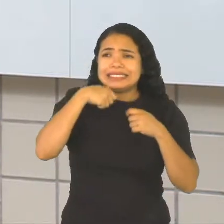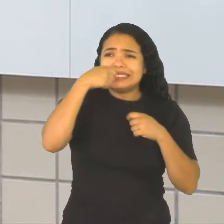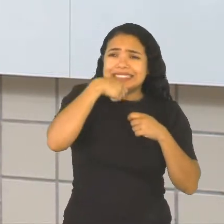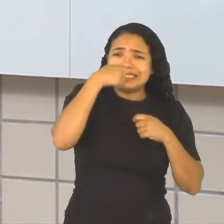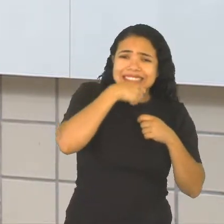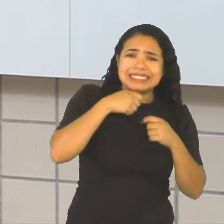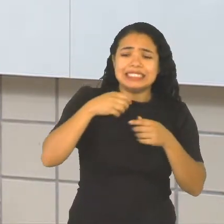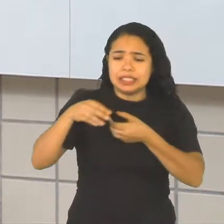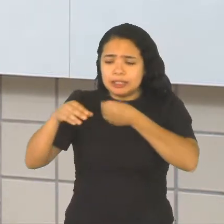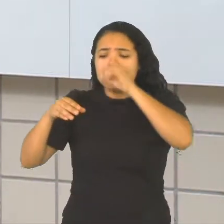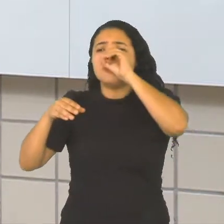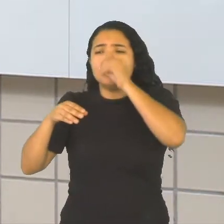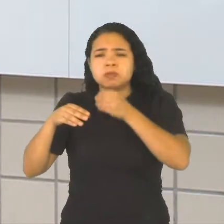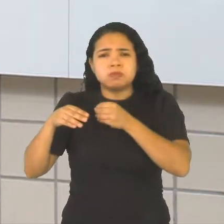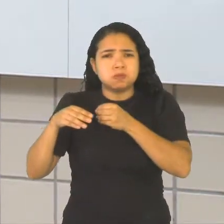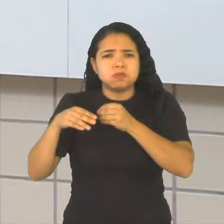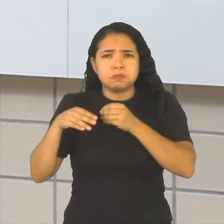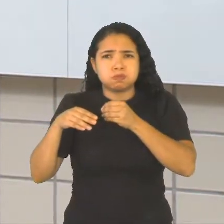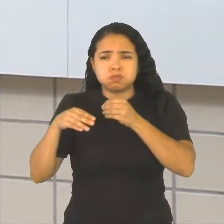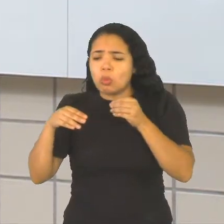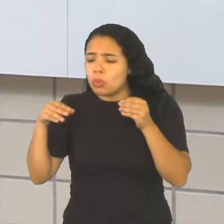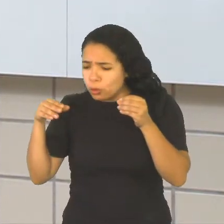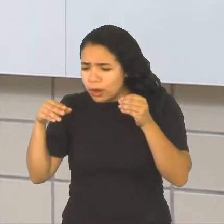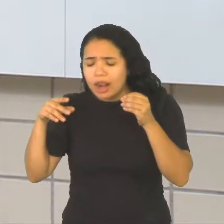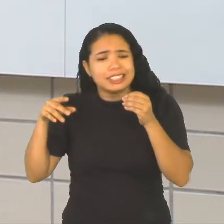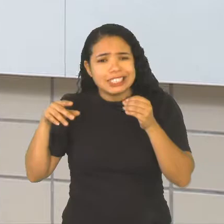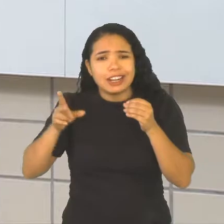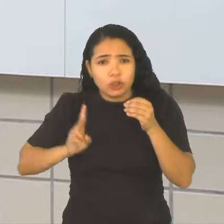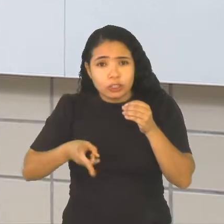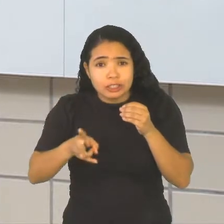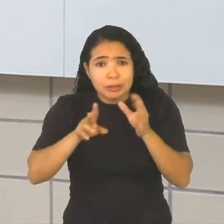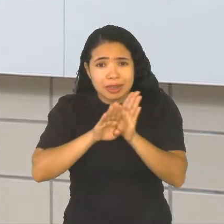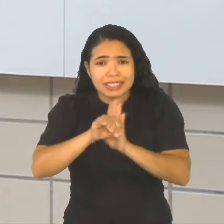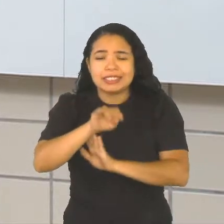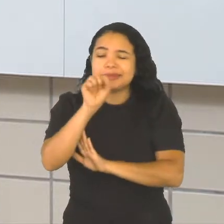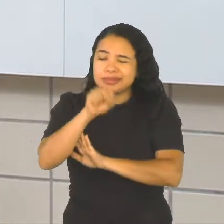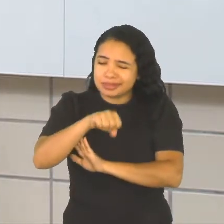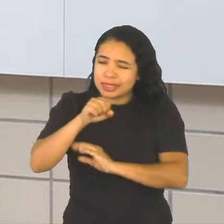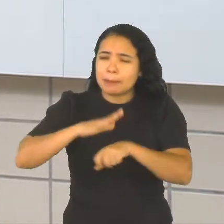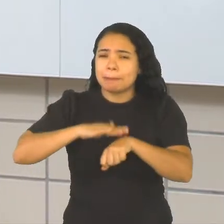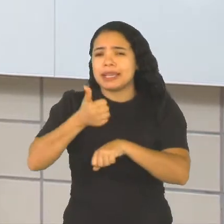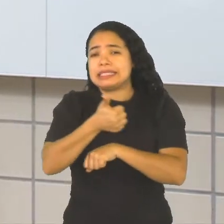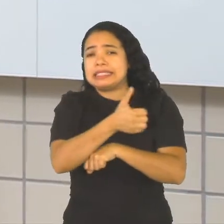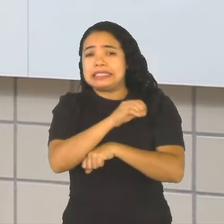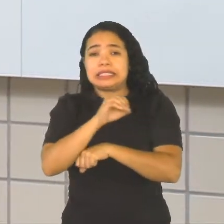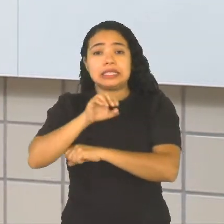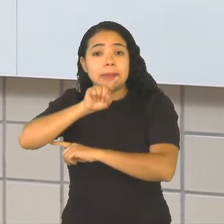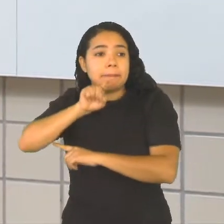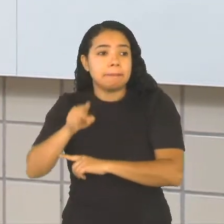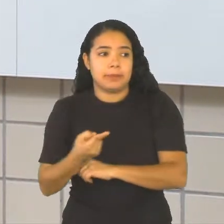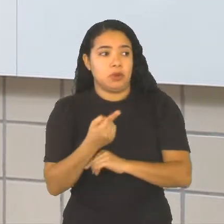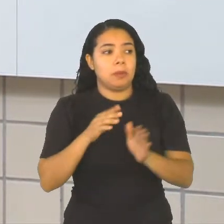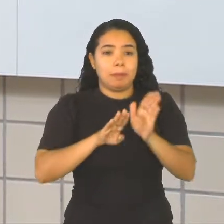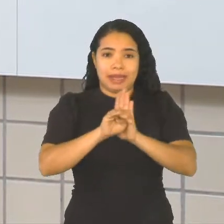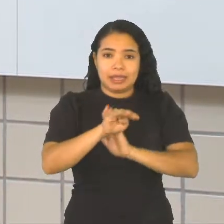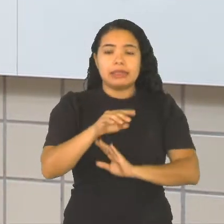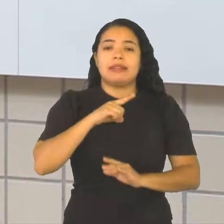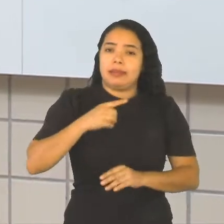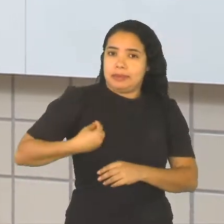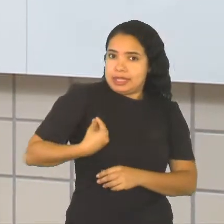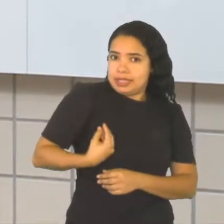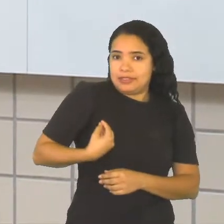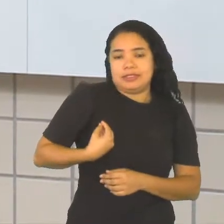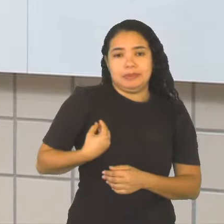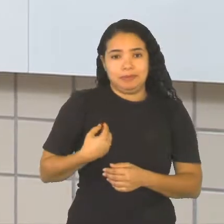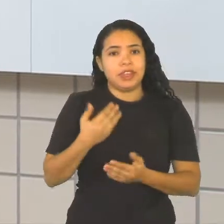menos mais de 100.000 bactérias por ali, certo? Então, elas estão presentes na nossa vida. É o que eu falei para